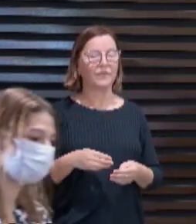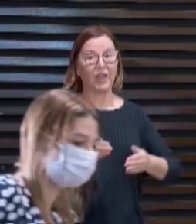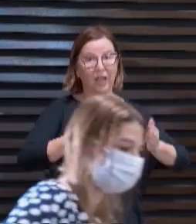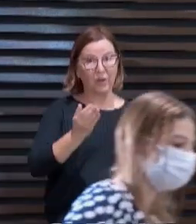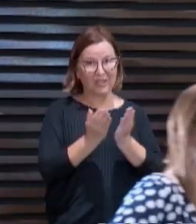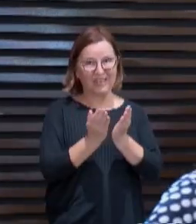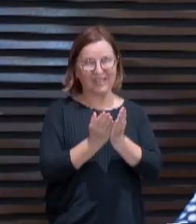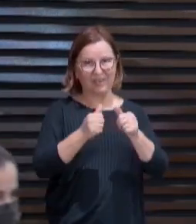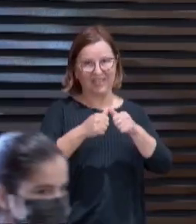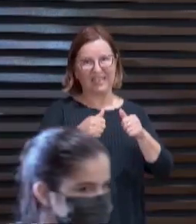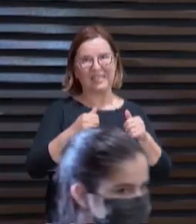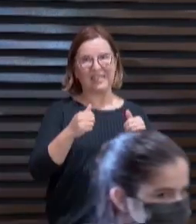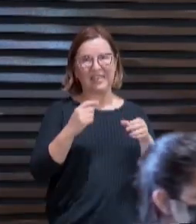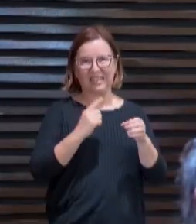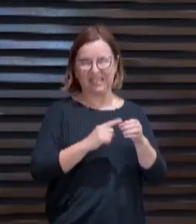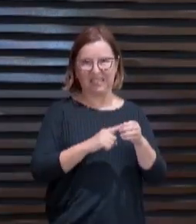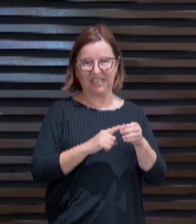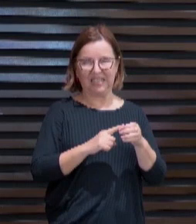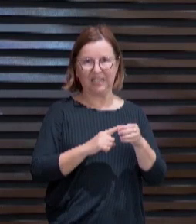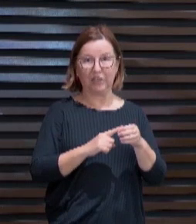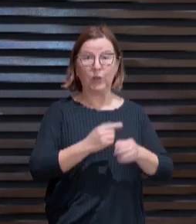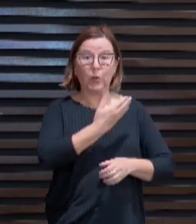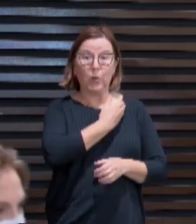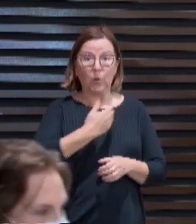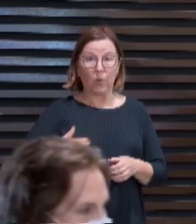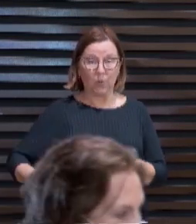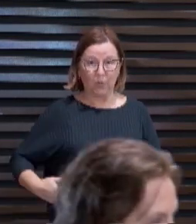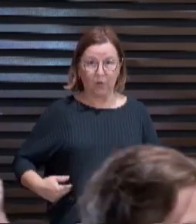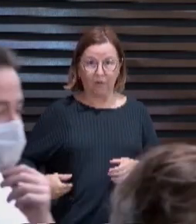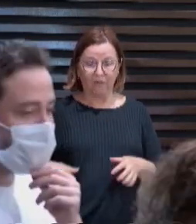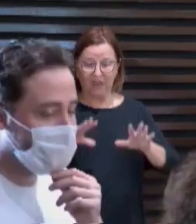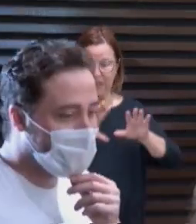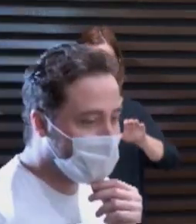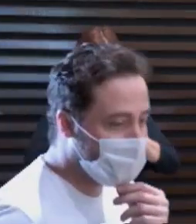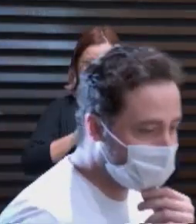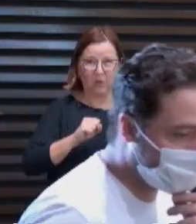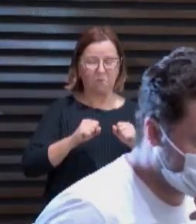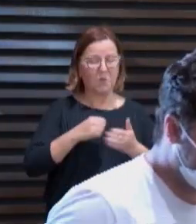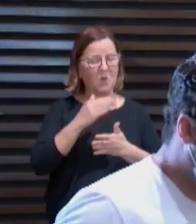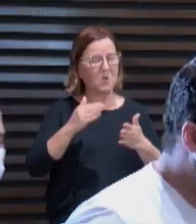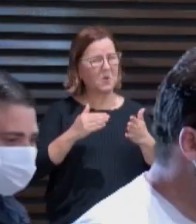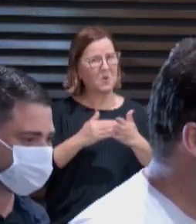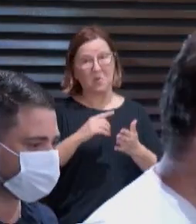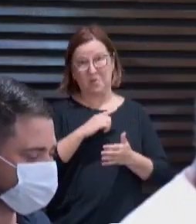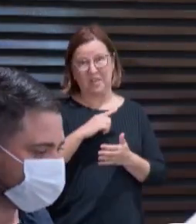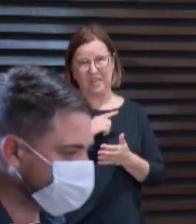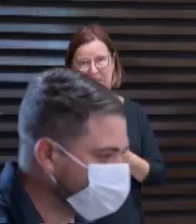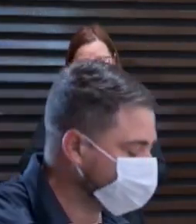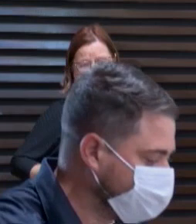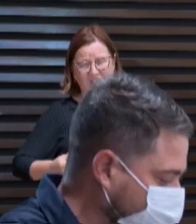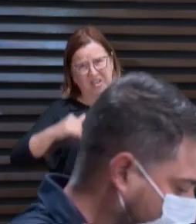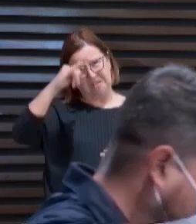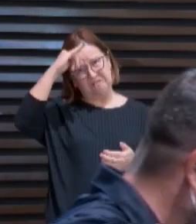esmirniotas, tiveram seus bens confiscados por confessarem Jesus como Senhor, ou Kyrios. E por isso